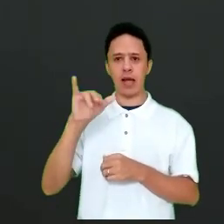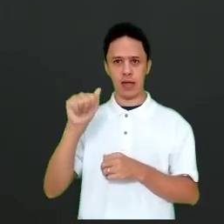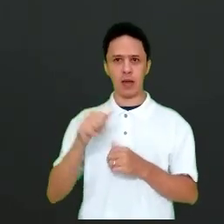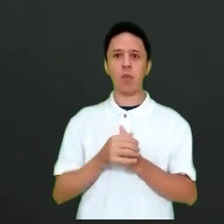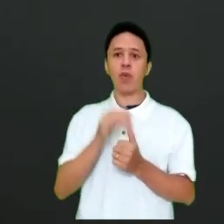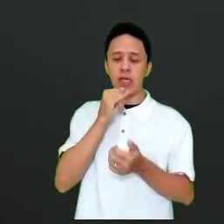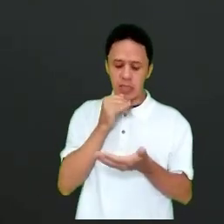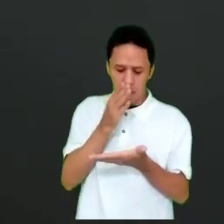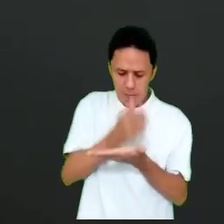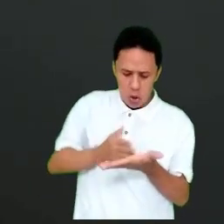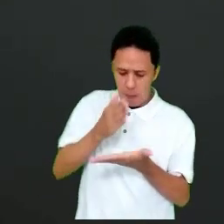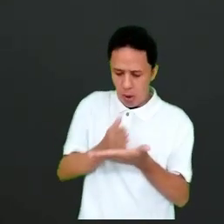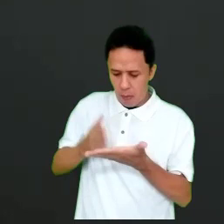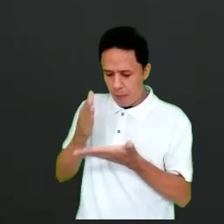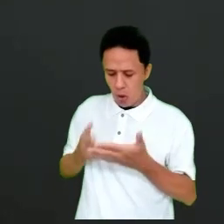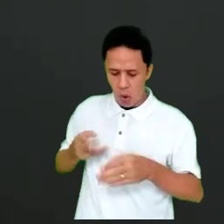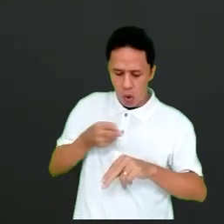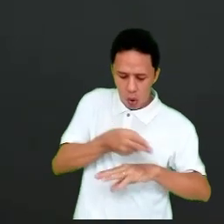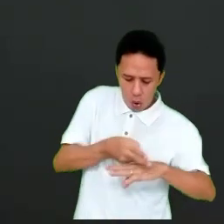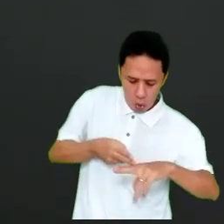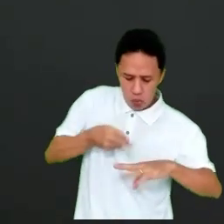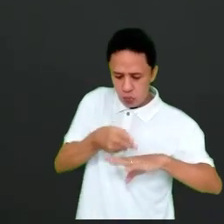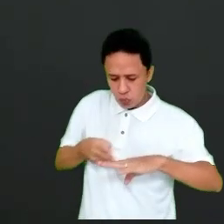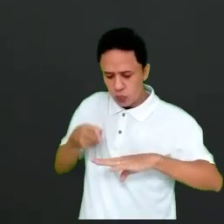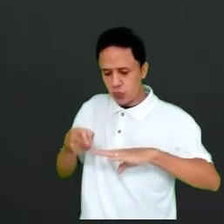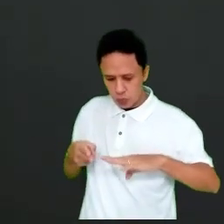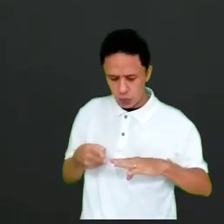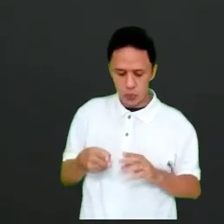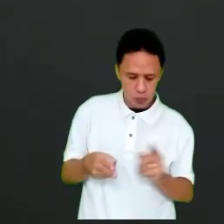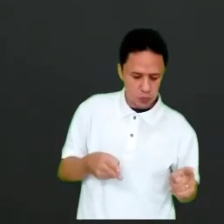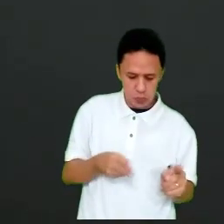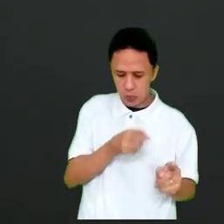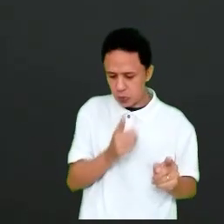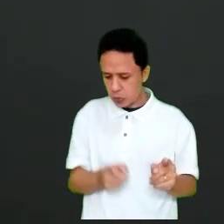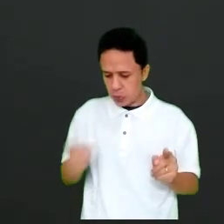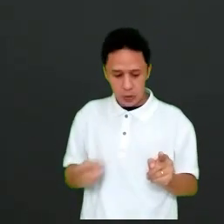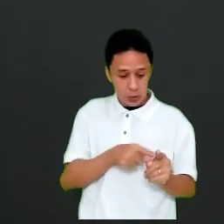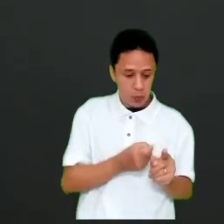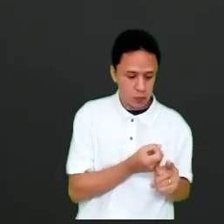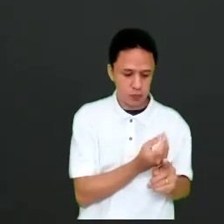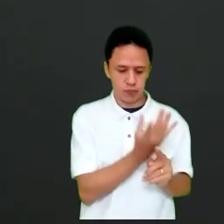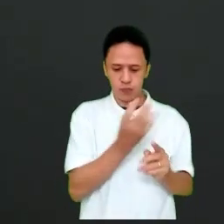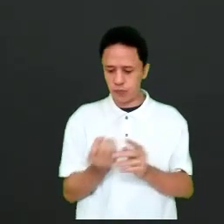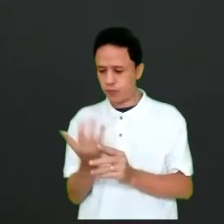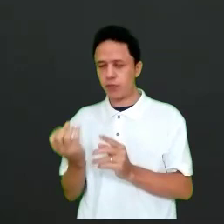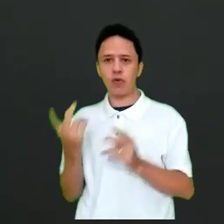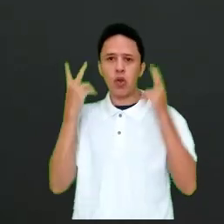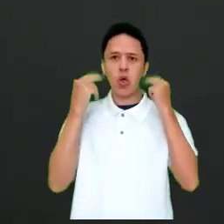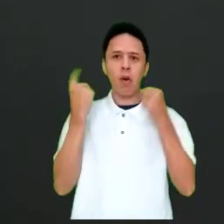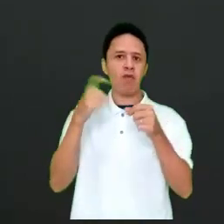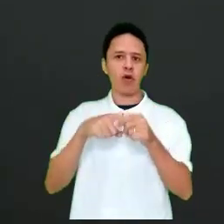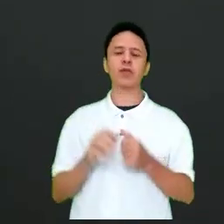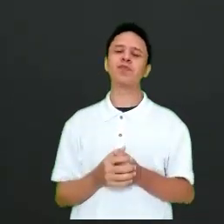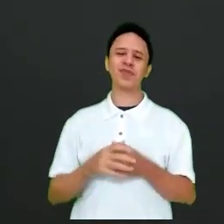plateuminto. Picou ele em 3, cada parte vai originar um indivíduo inteiro. Tranquilo? Finalizamos então